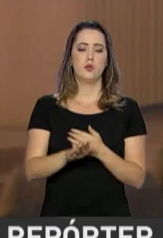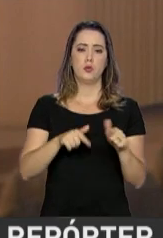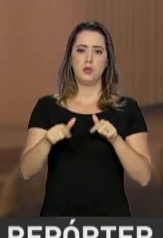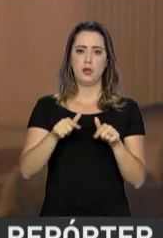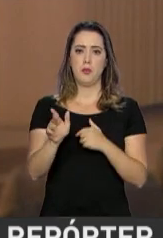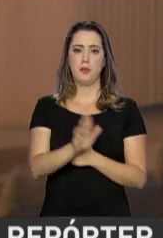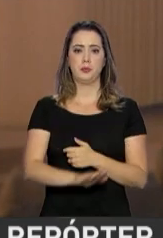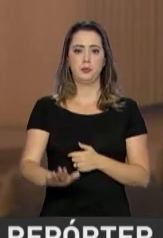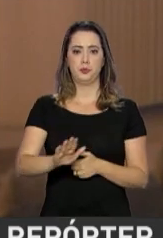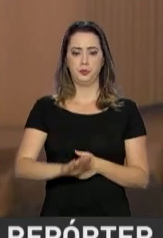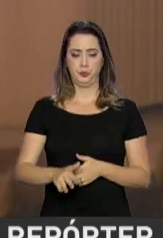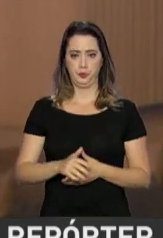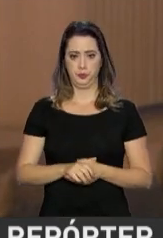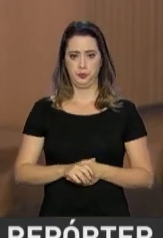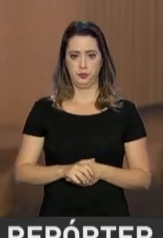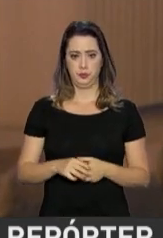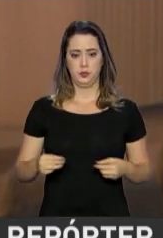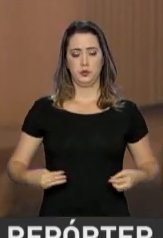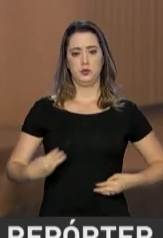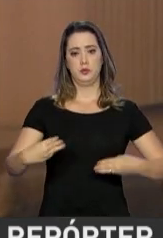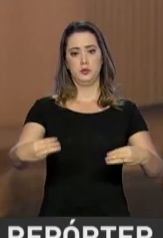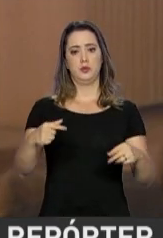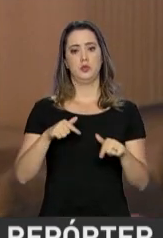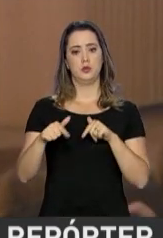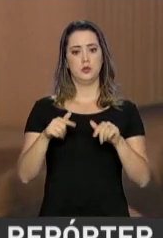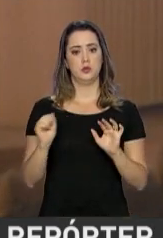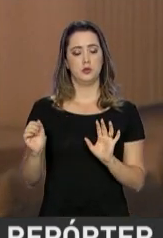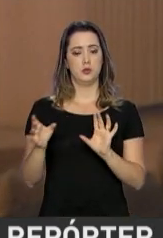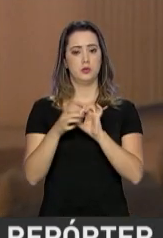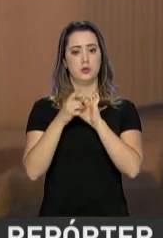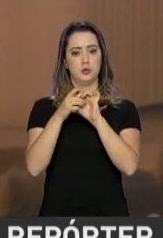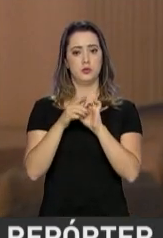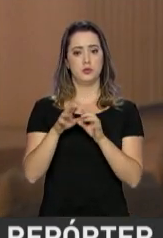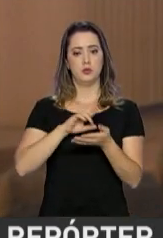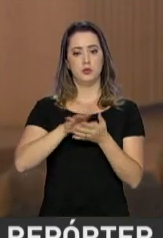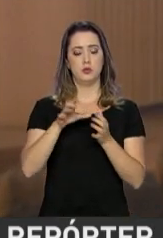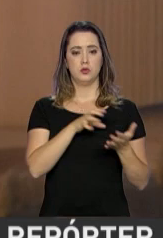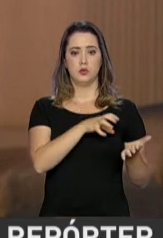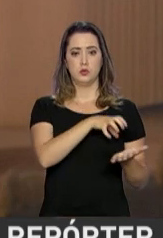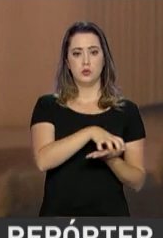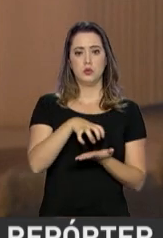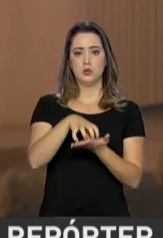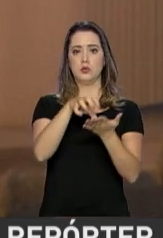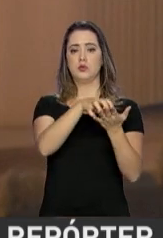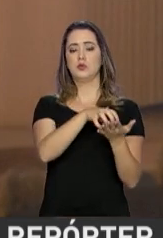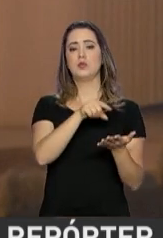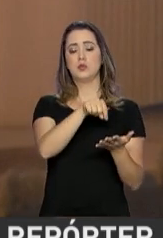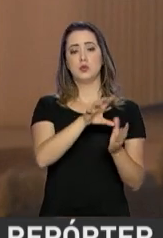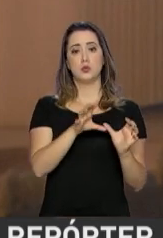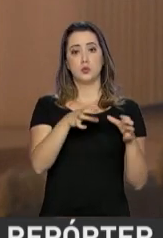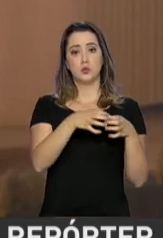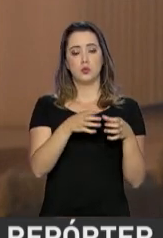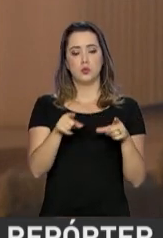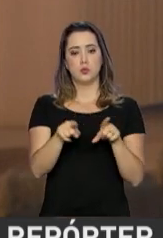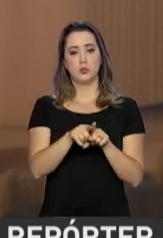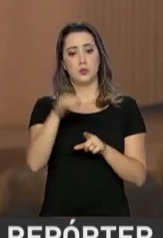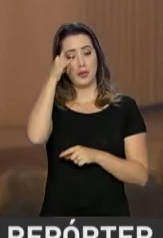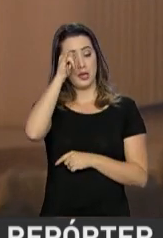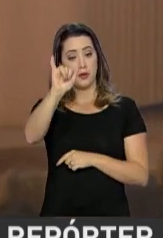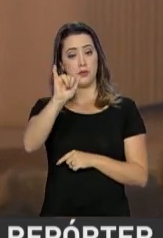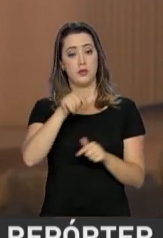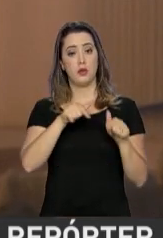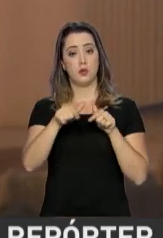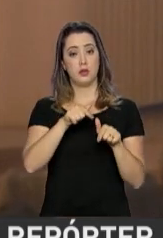ele atua em parceria com um vários órgãos para a diminuição dos índices de trabalho infantil seja por via da